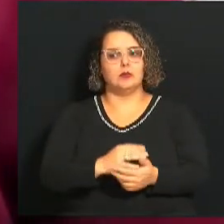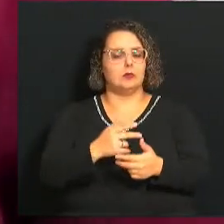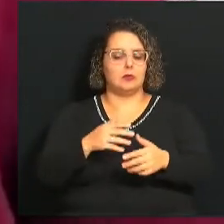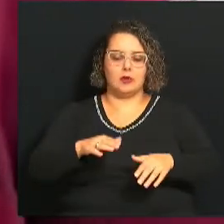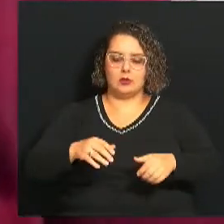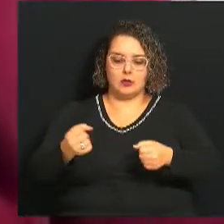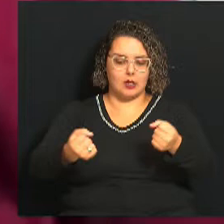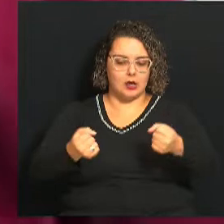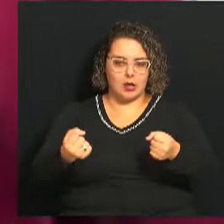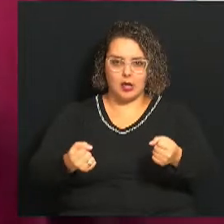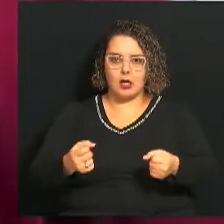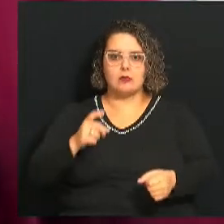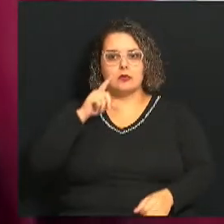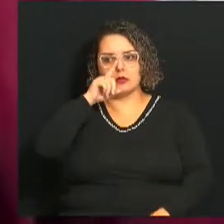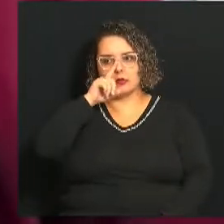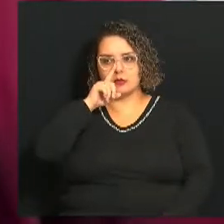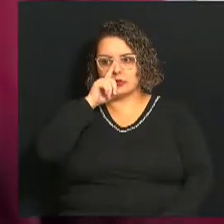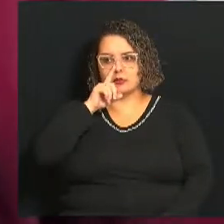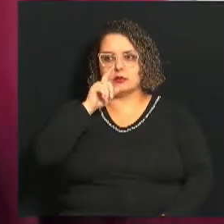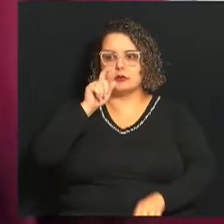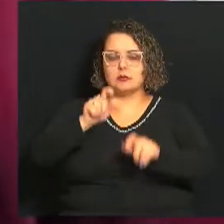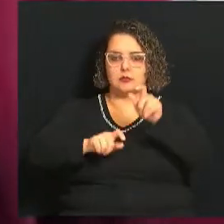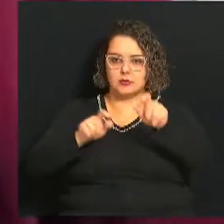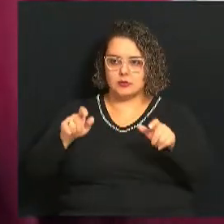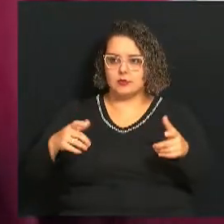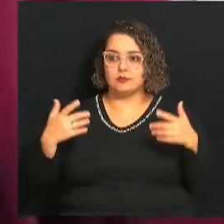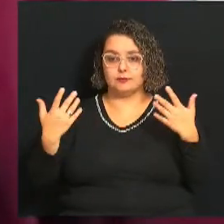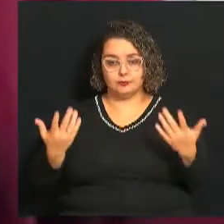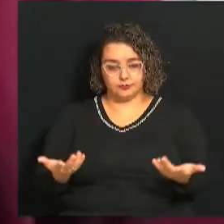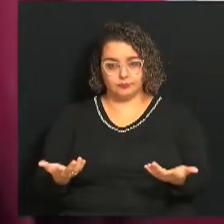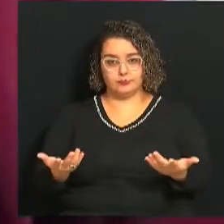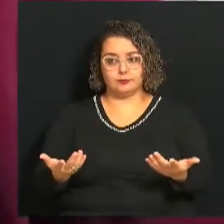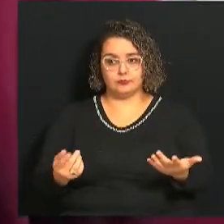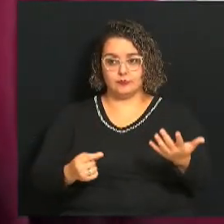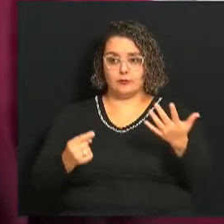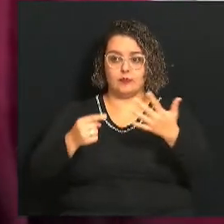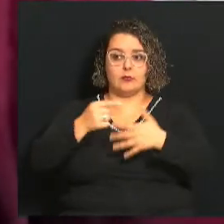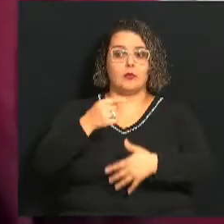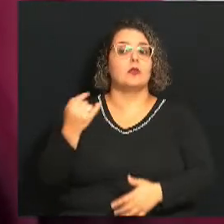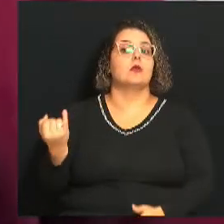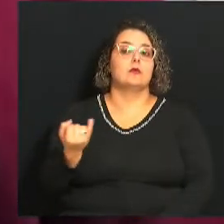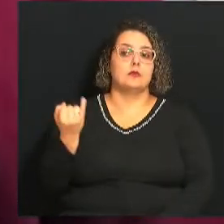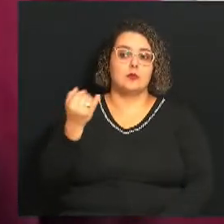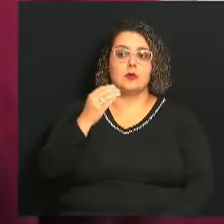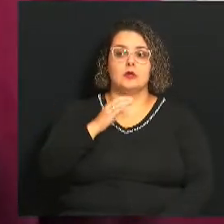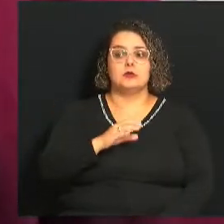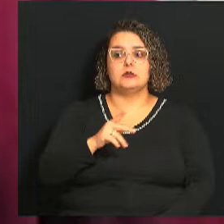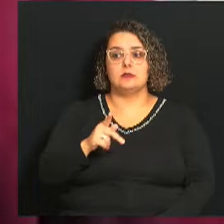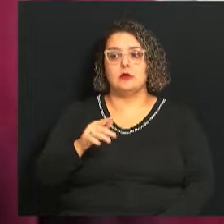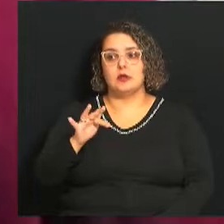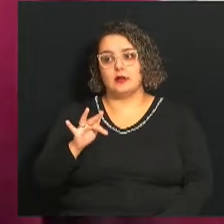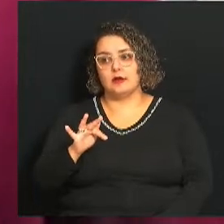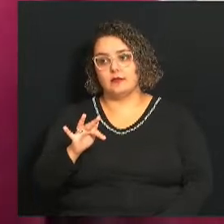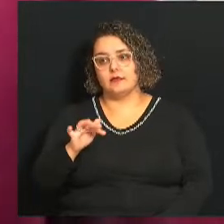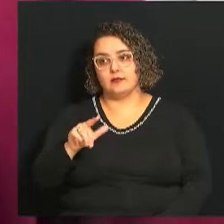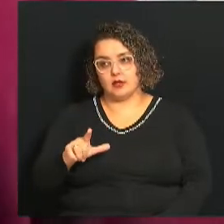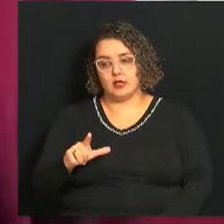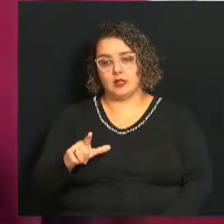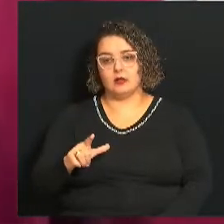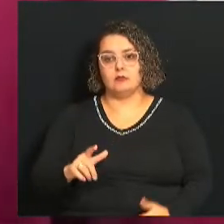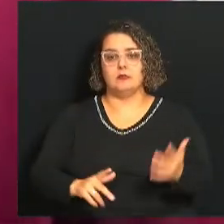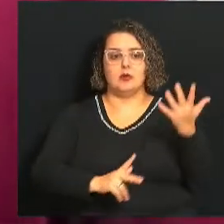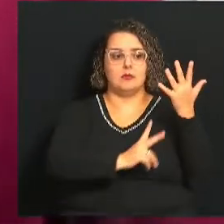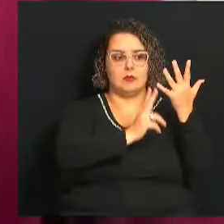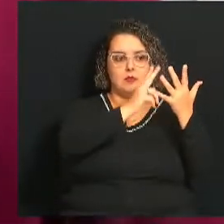causando risco à população. Então, assim, é um ponto importante porque a CPFL ela promove a poda, né,